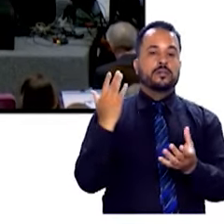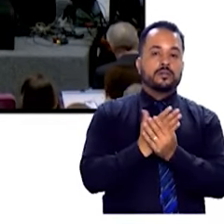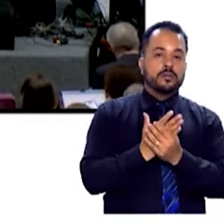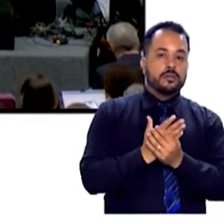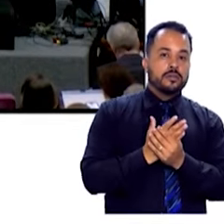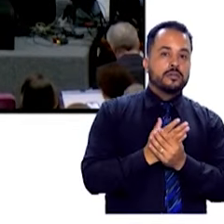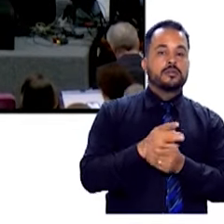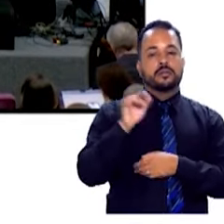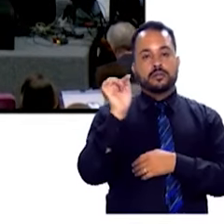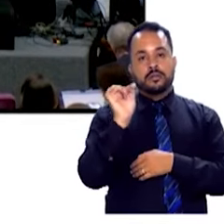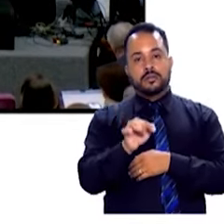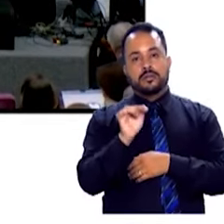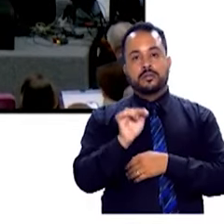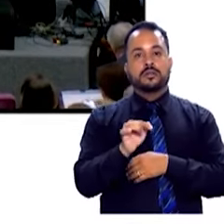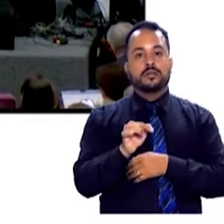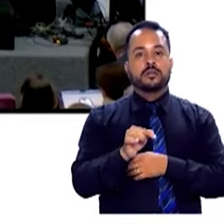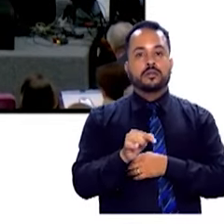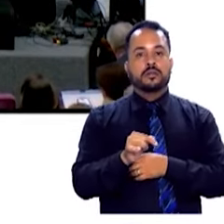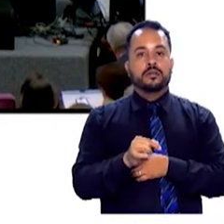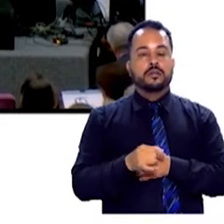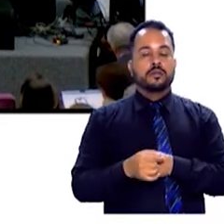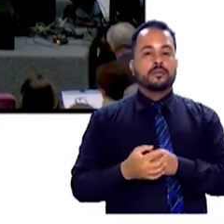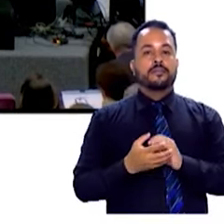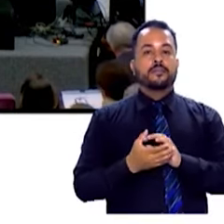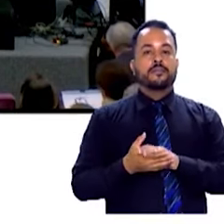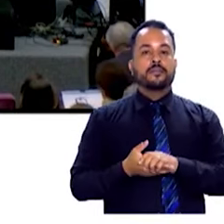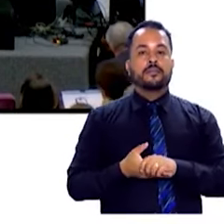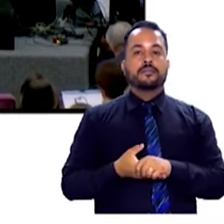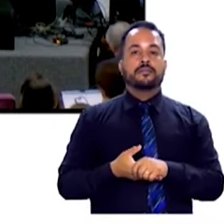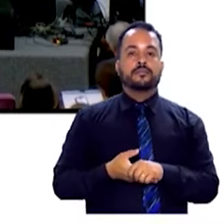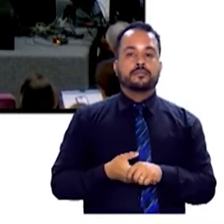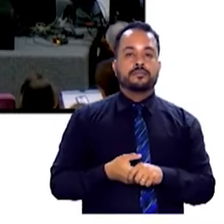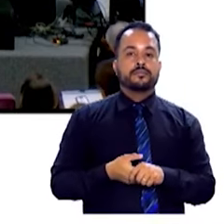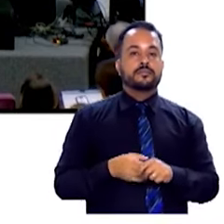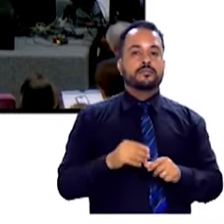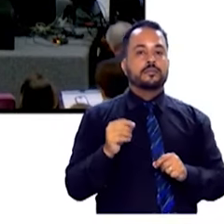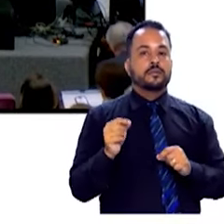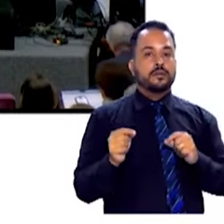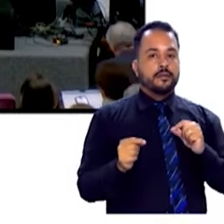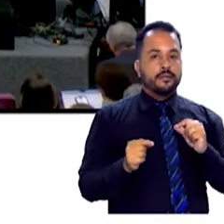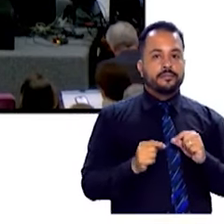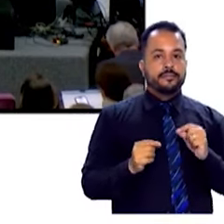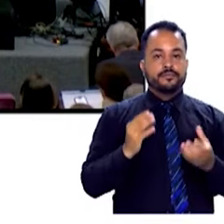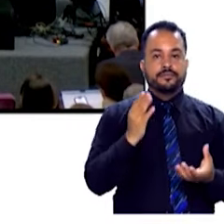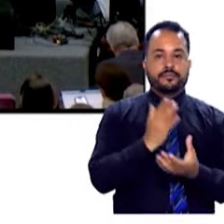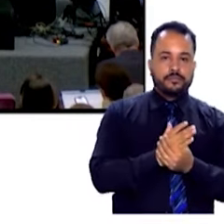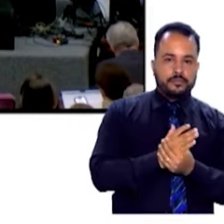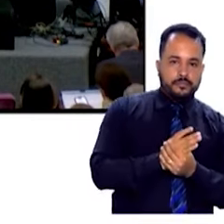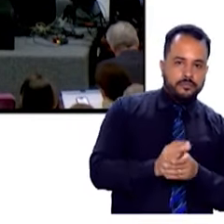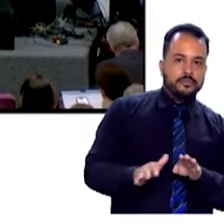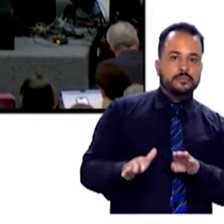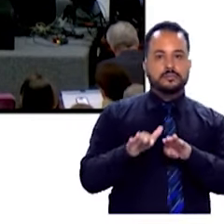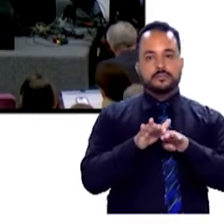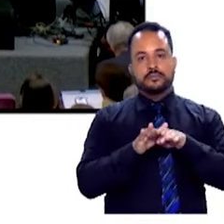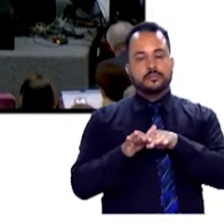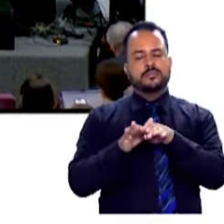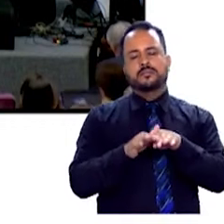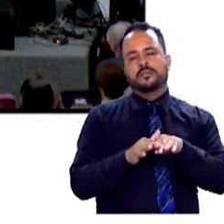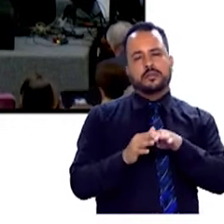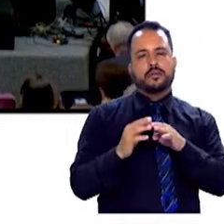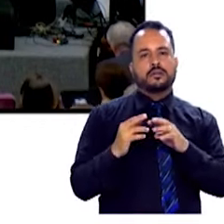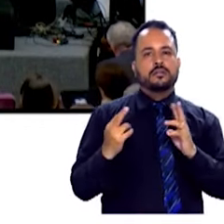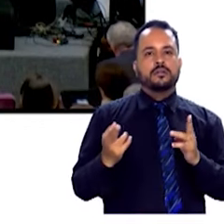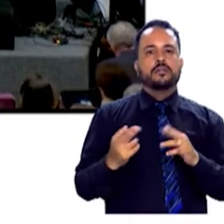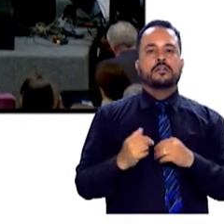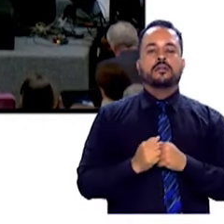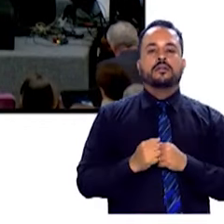caso de de uma maneira determinada como é que eu determin se os casos são semelhantes ou não suficientemente semelhantes